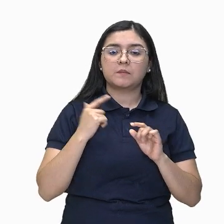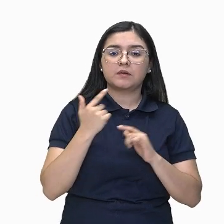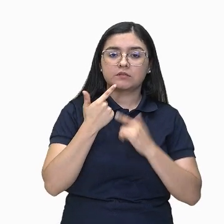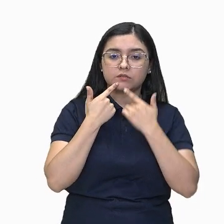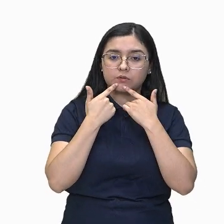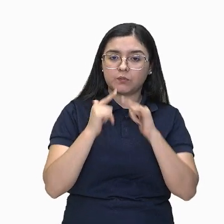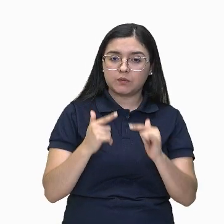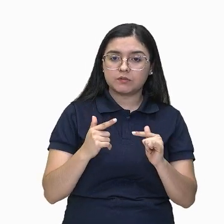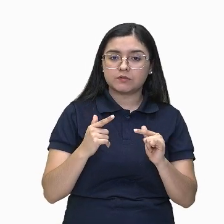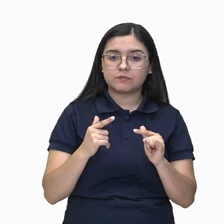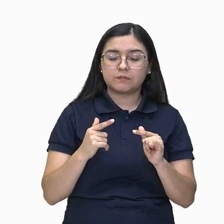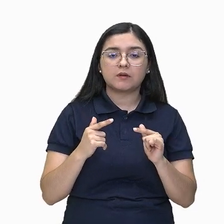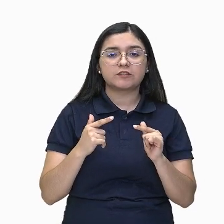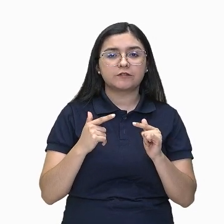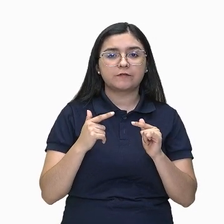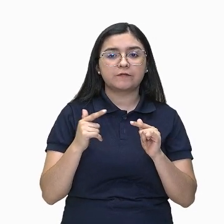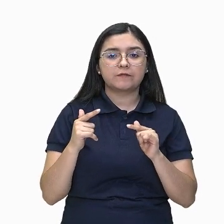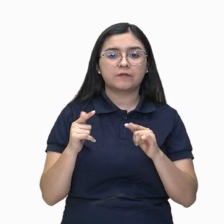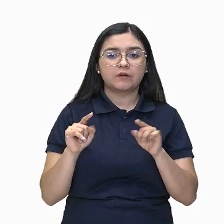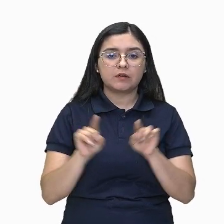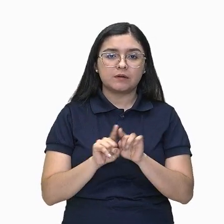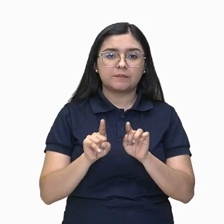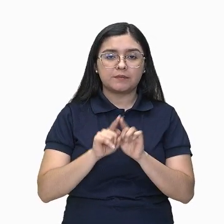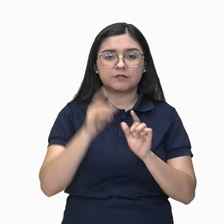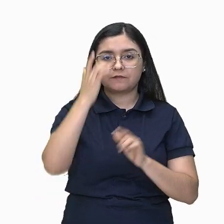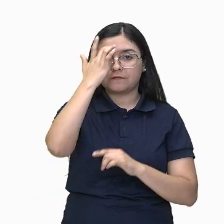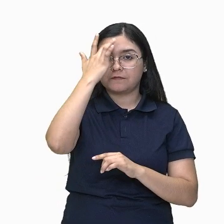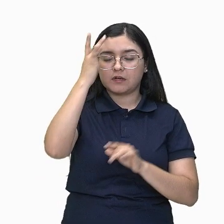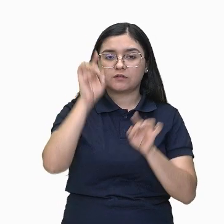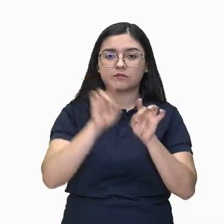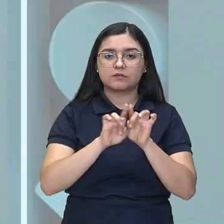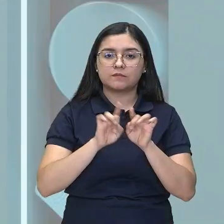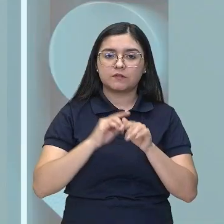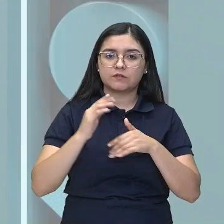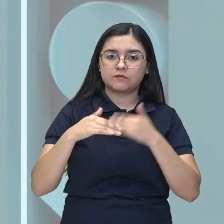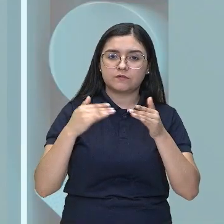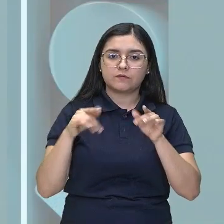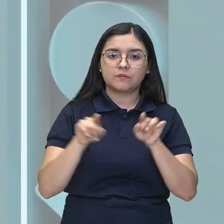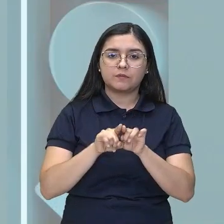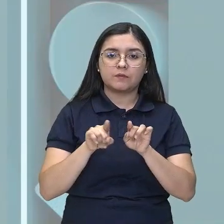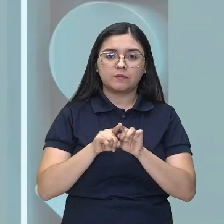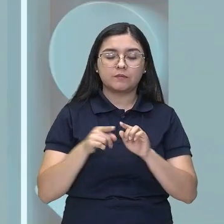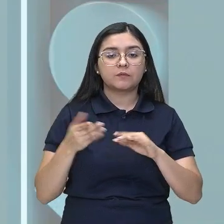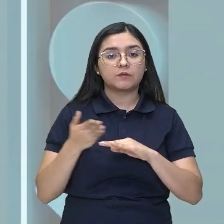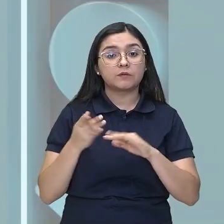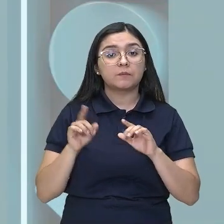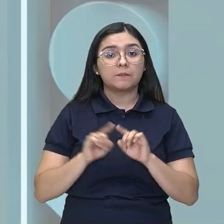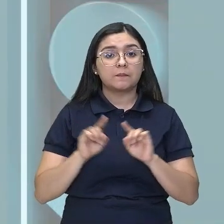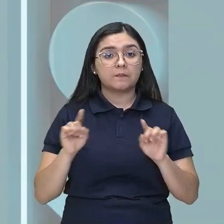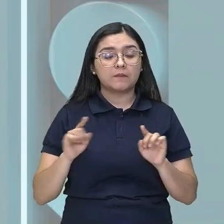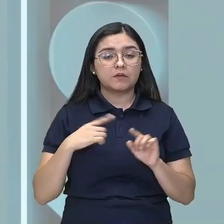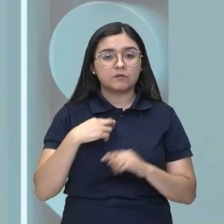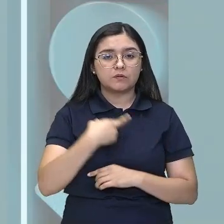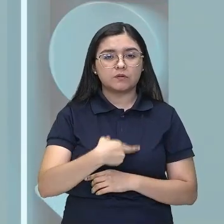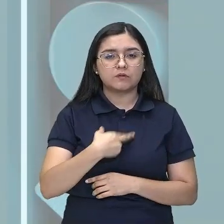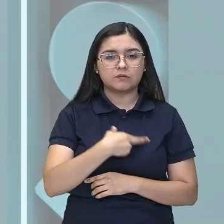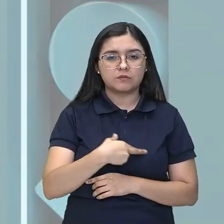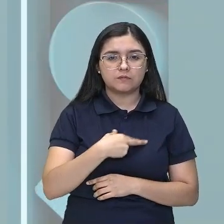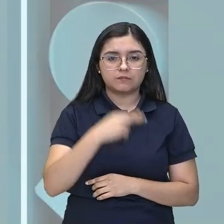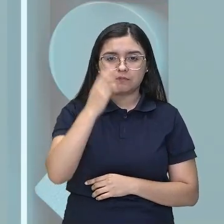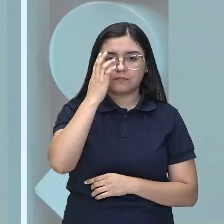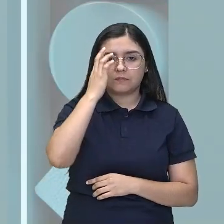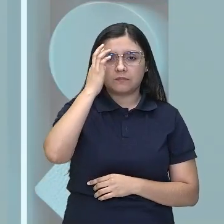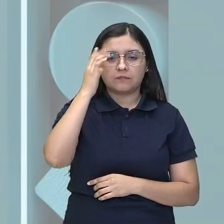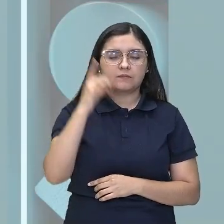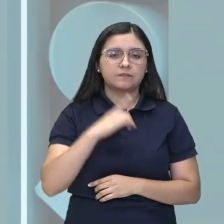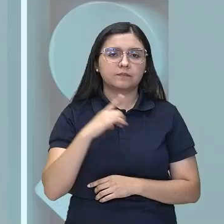vai ser mais acessível. Esse é um processo que vai se desenvolver melhor no modernismo brasileiro, mas no romantismo a gente já tem essa